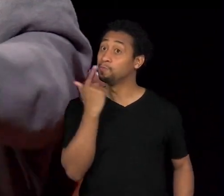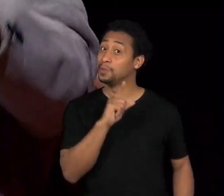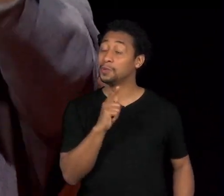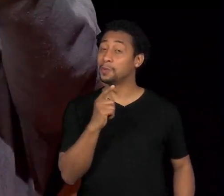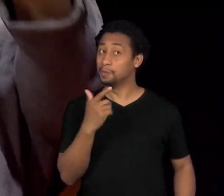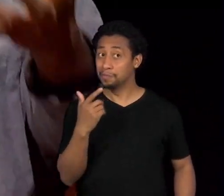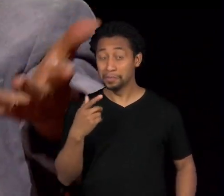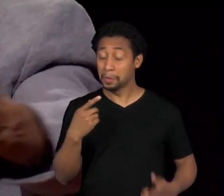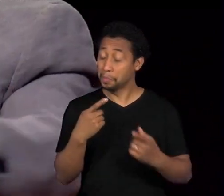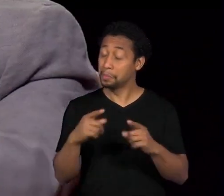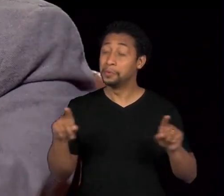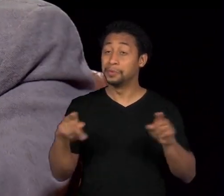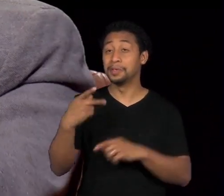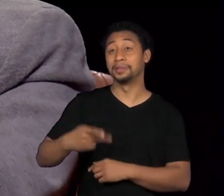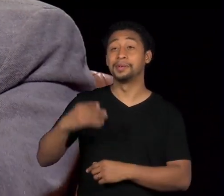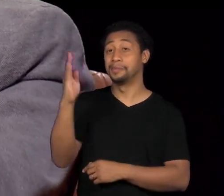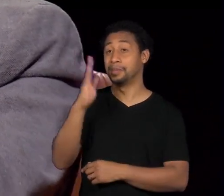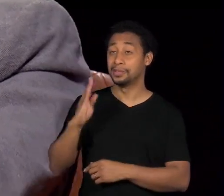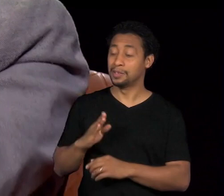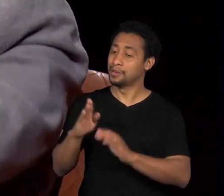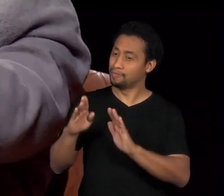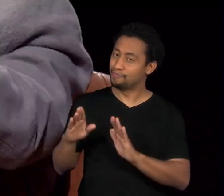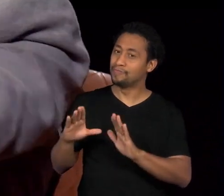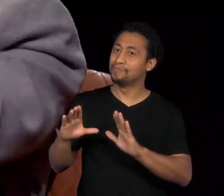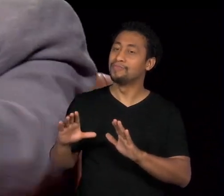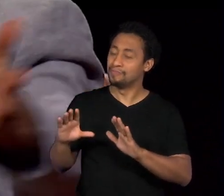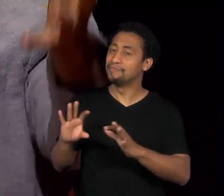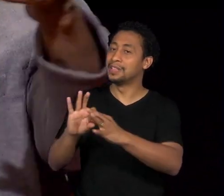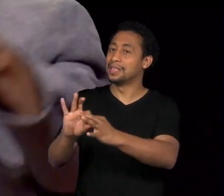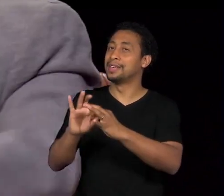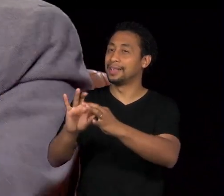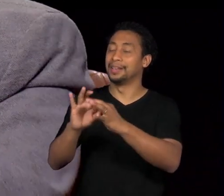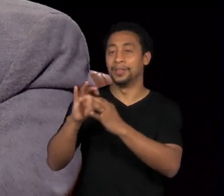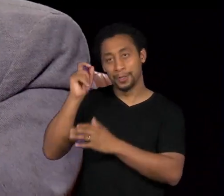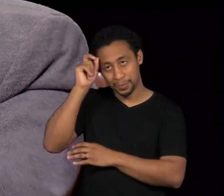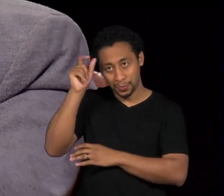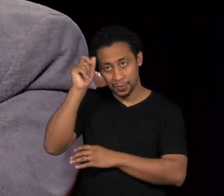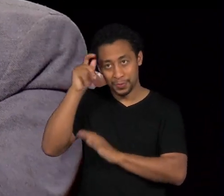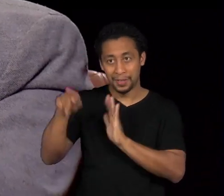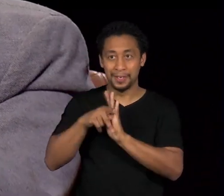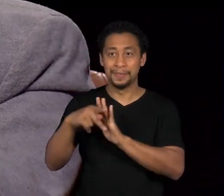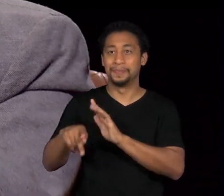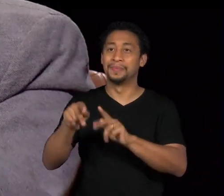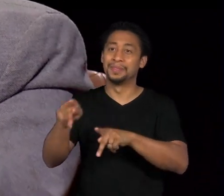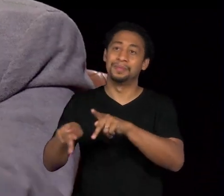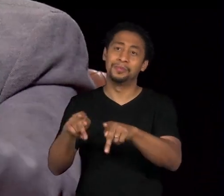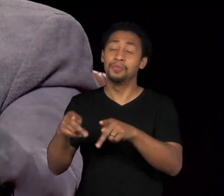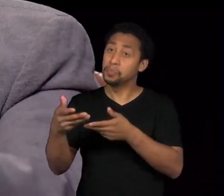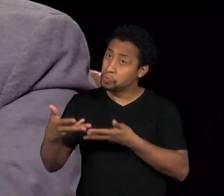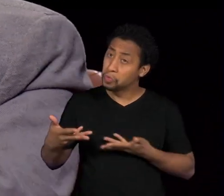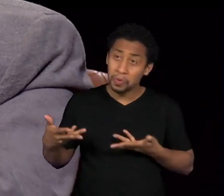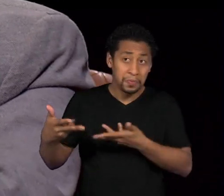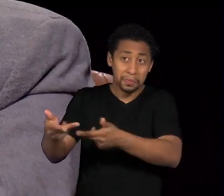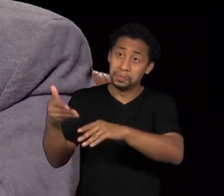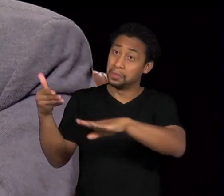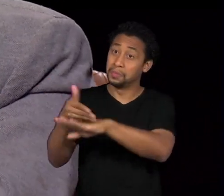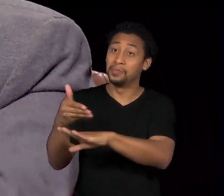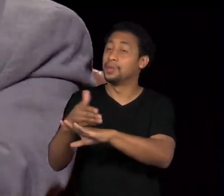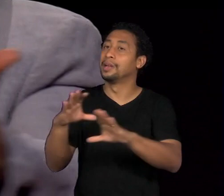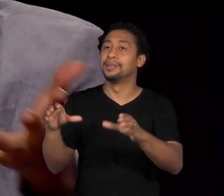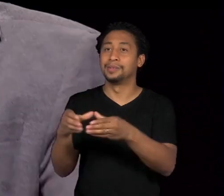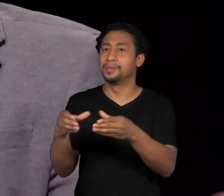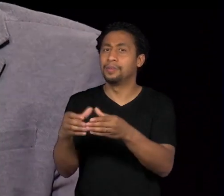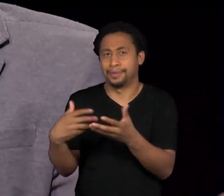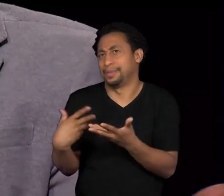próxima das chamadas raízes populares né pois bem quando ele me chama para participar desse grupo né eu topei não é porque